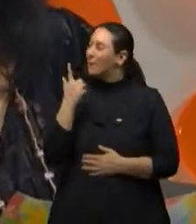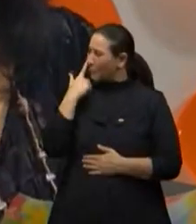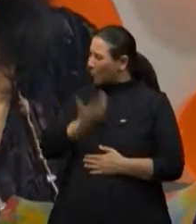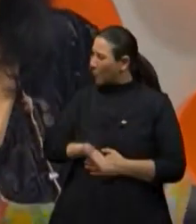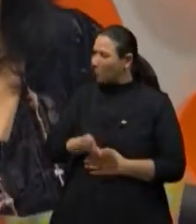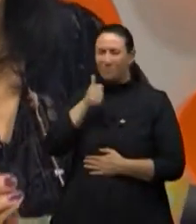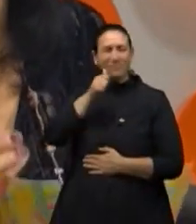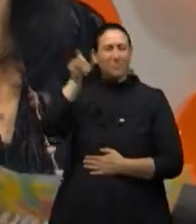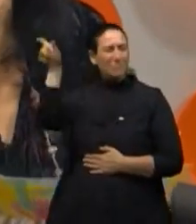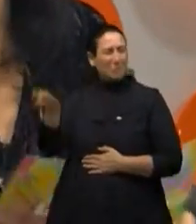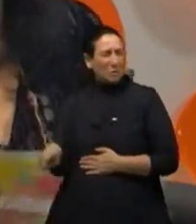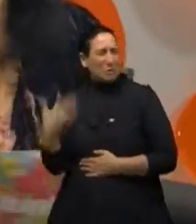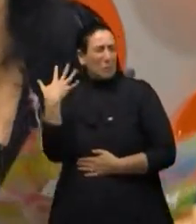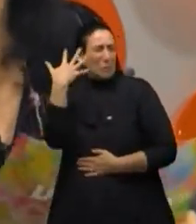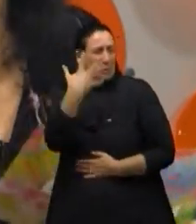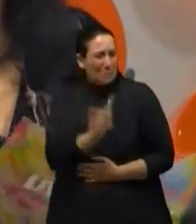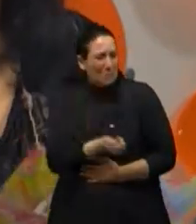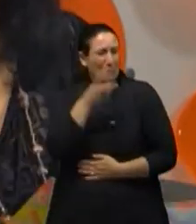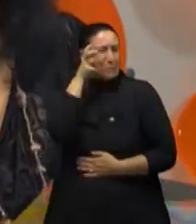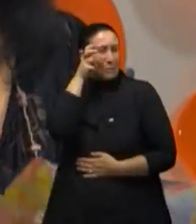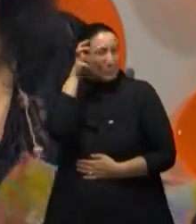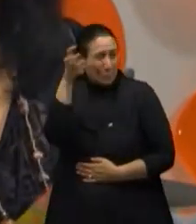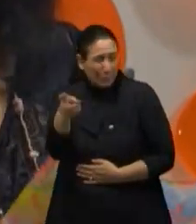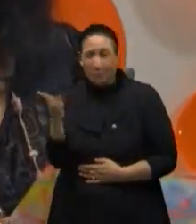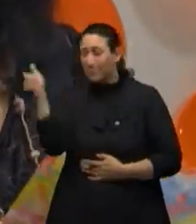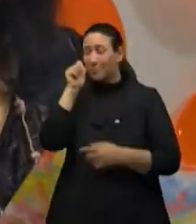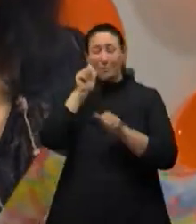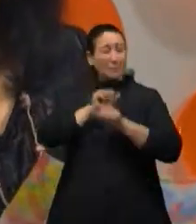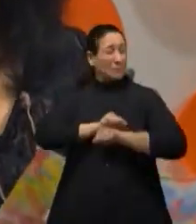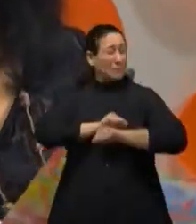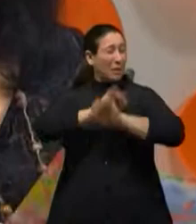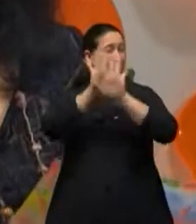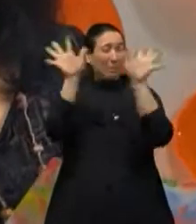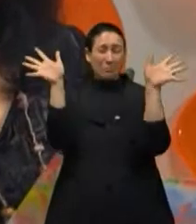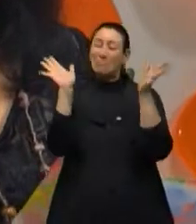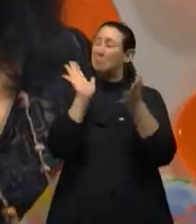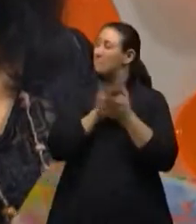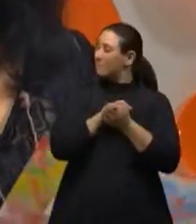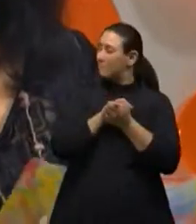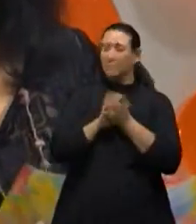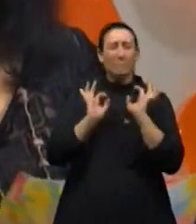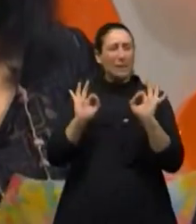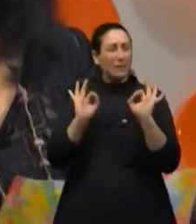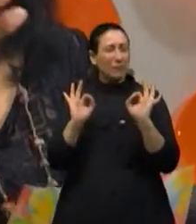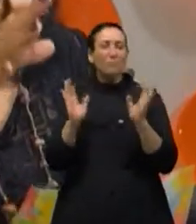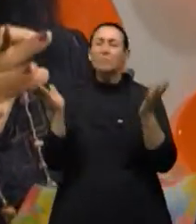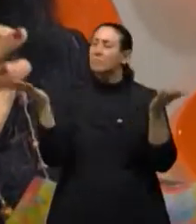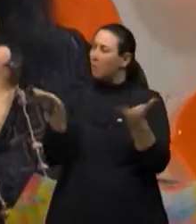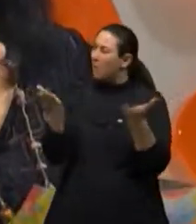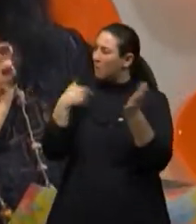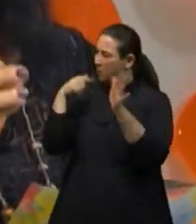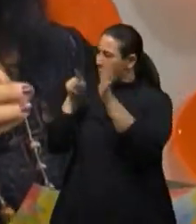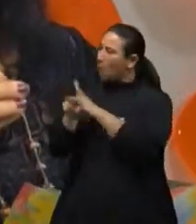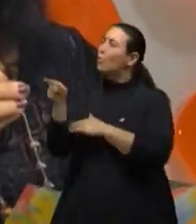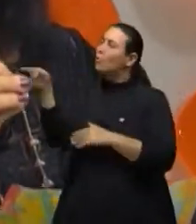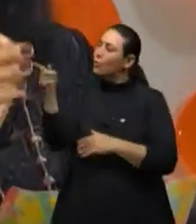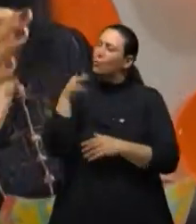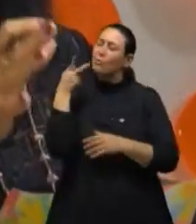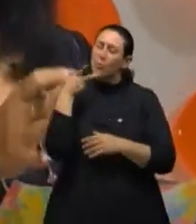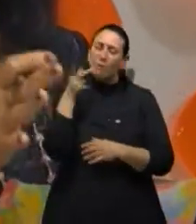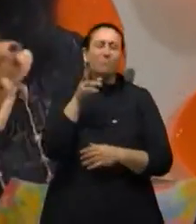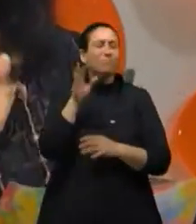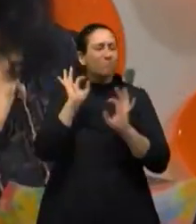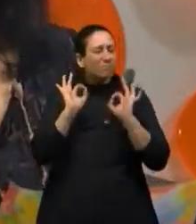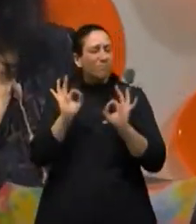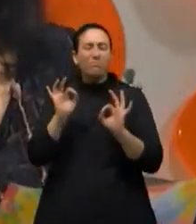inteligente e explica perfeitamente para quem é leigo que maravilha isso viv Porque agora tu deste exatamente